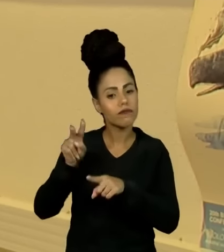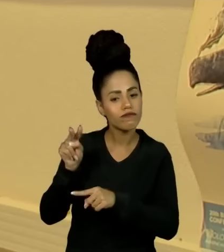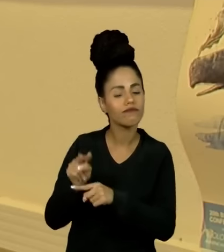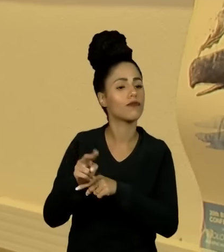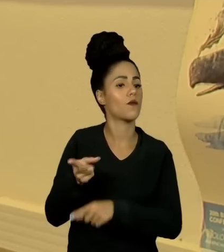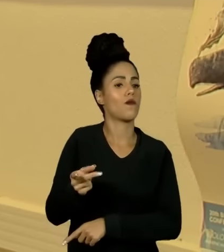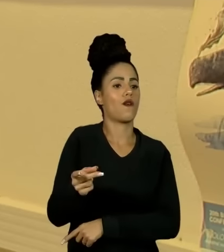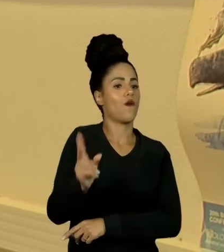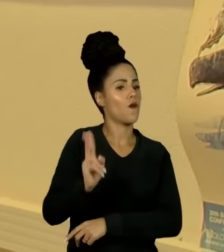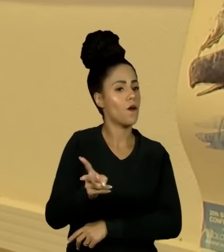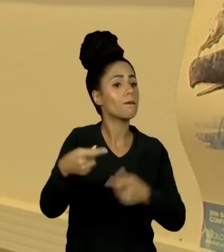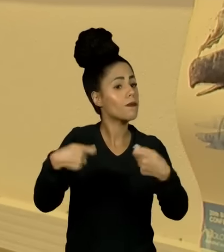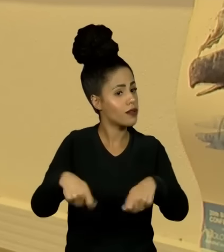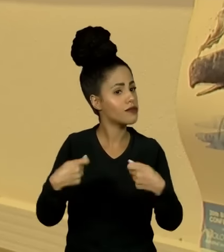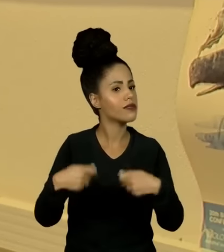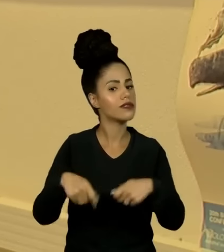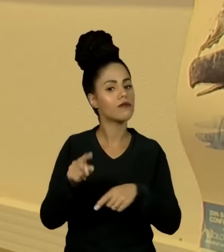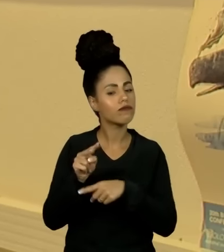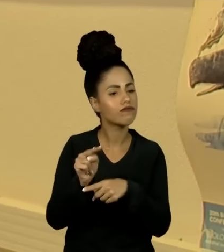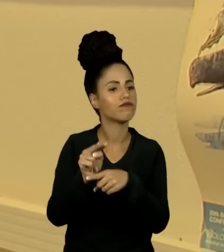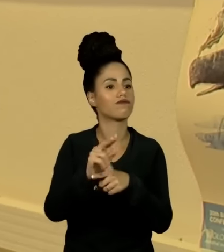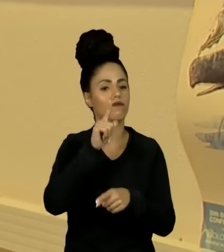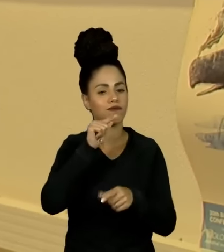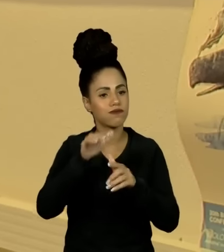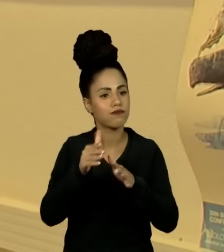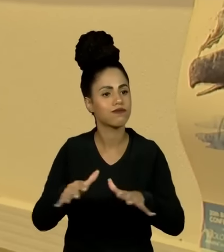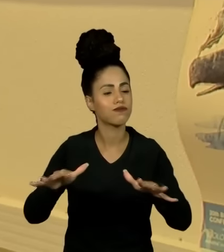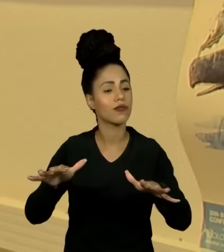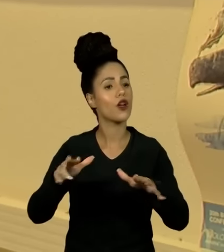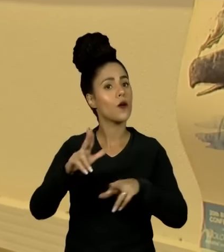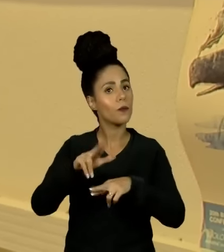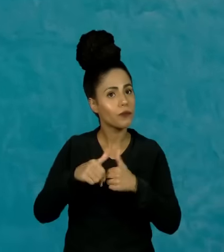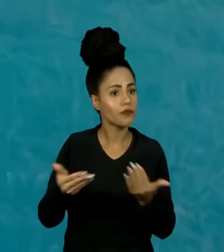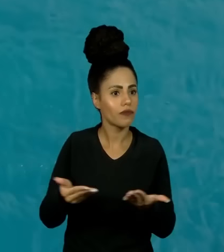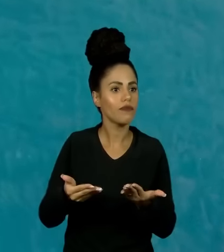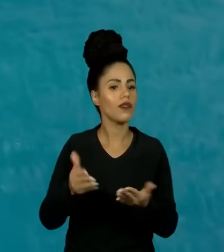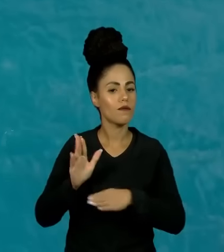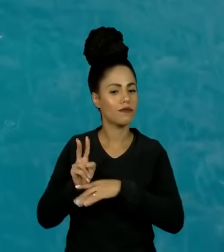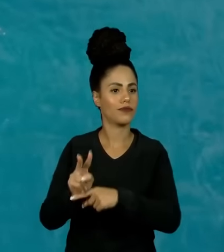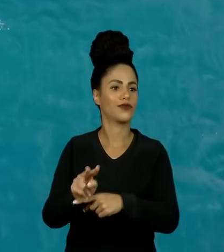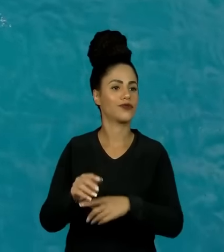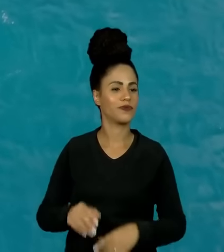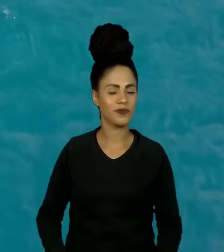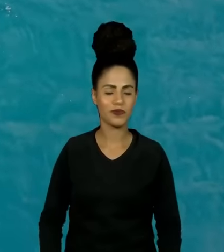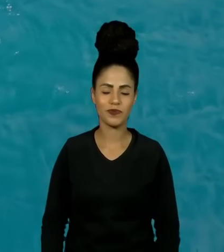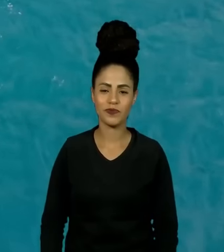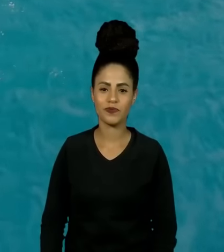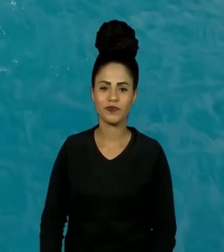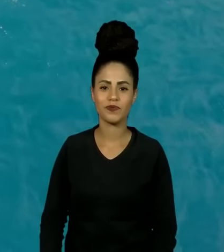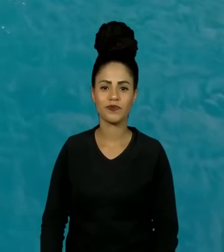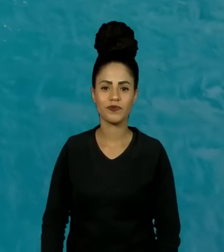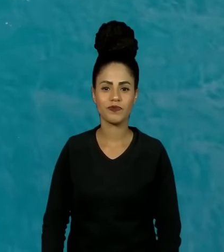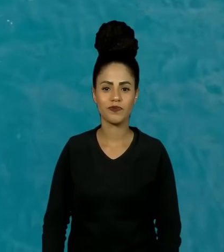conservação do meio ambiente, dos oceanos. E justamente na década dos oceanos.